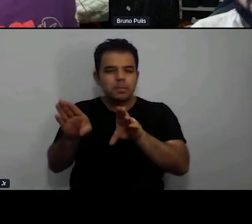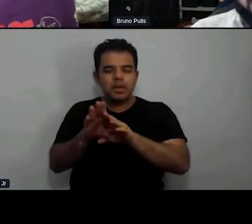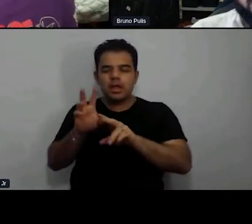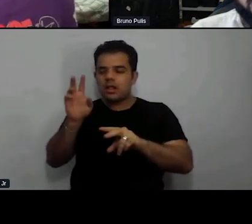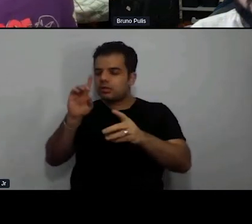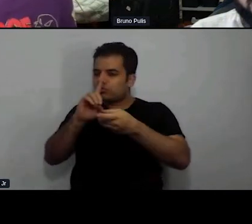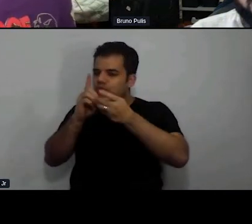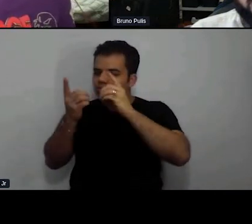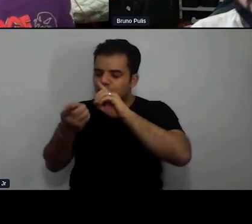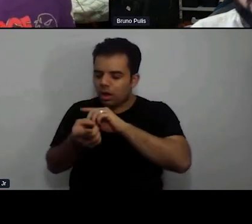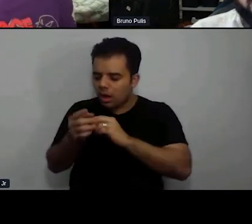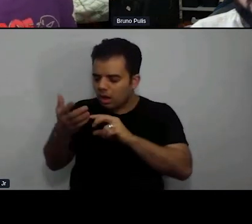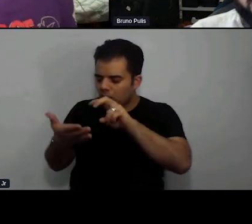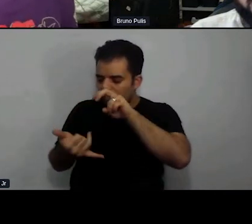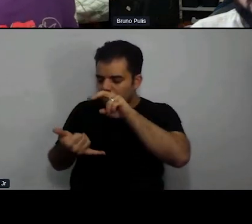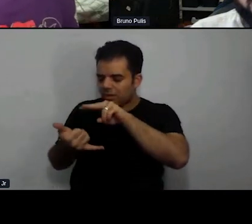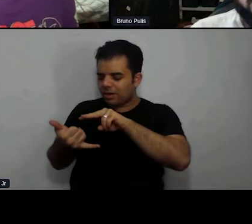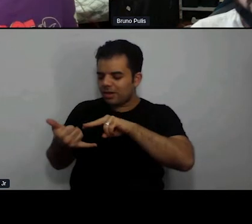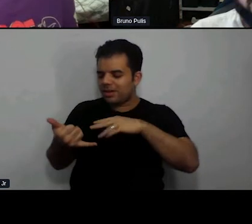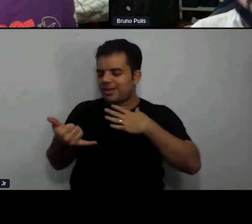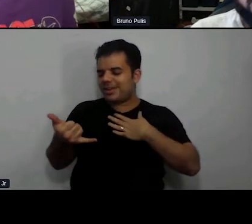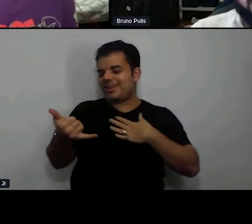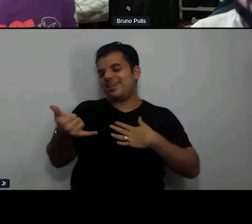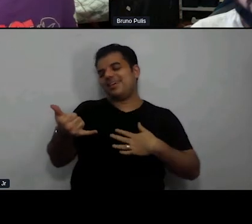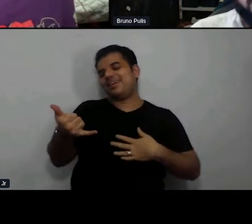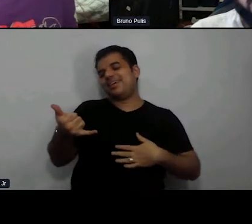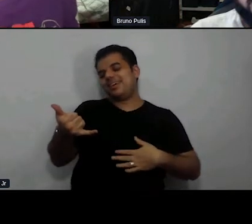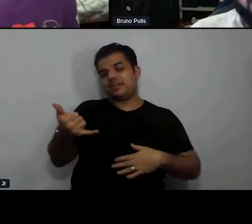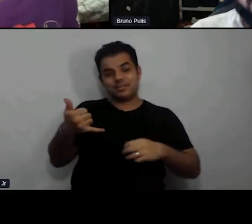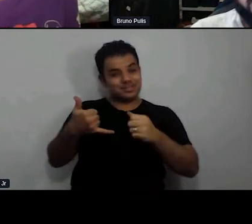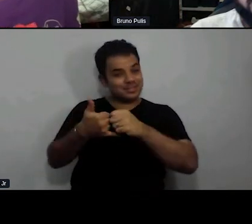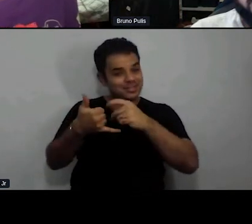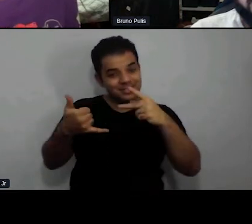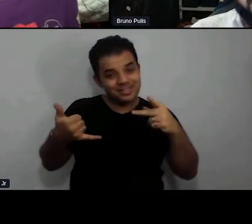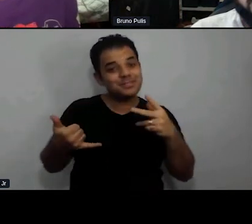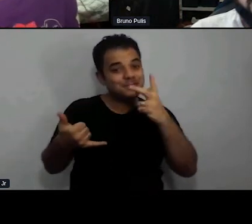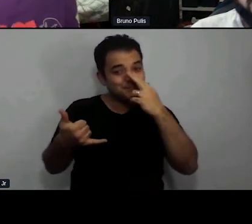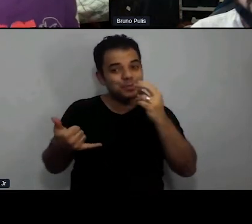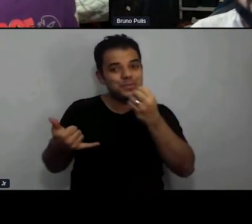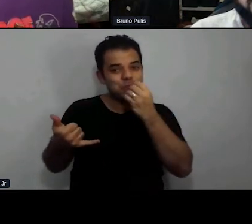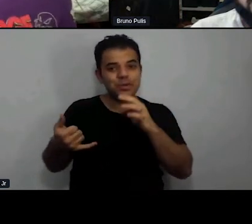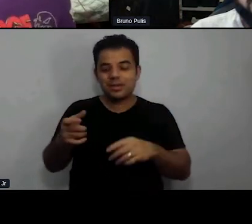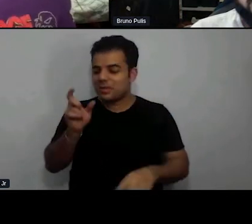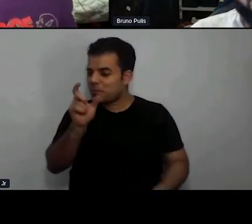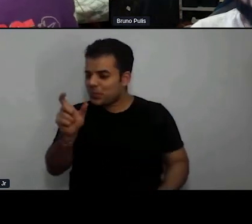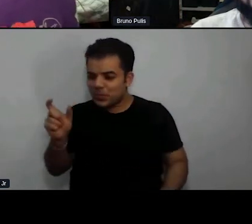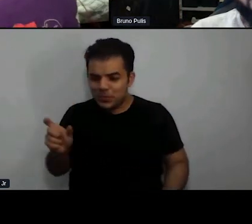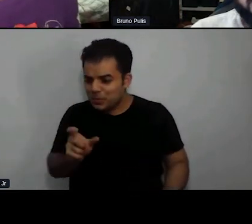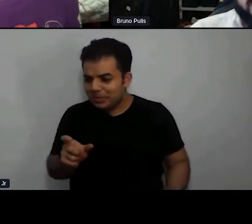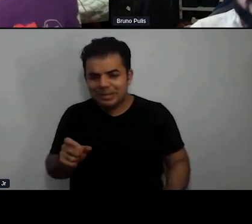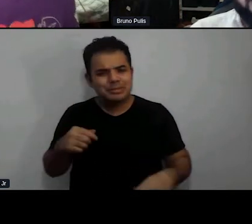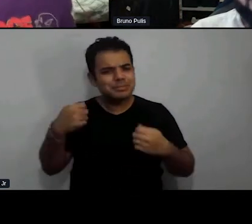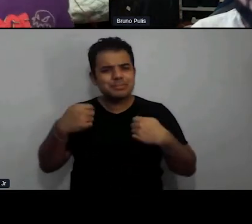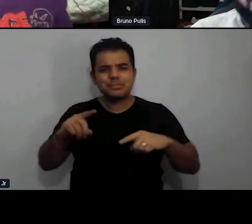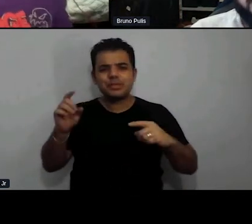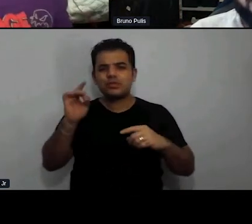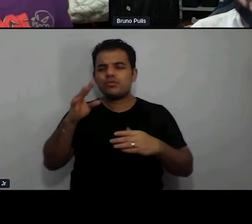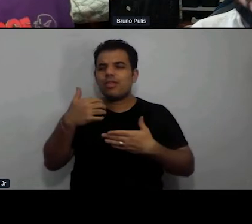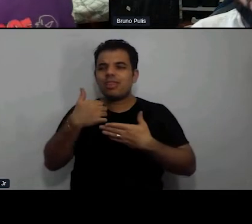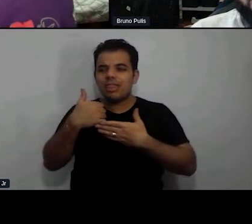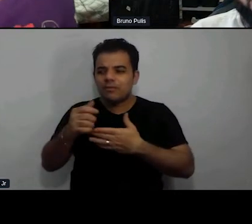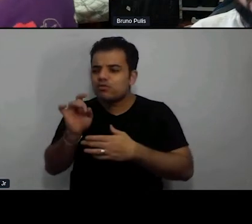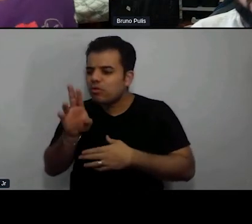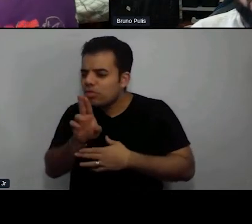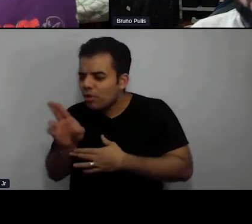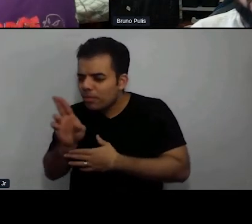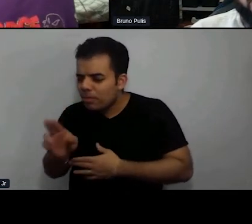mais tranquila. Se eu tenho um aplicativo que eu consigo saber minimamente o que é que cada botão, para onde que eu vou ser levada, que eu